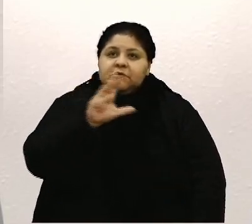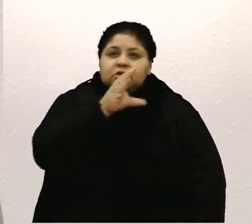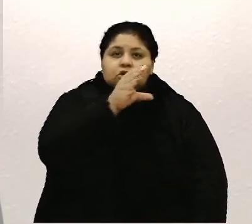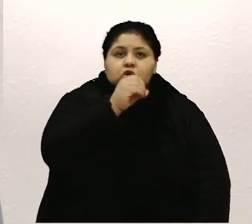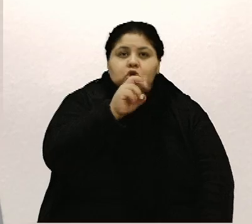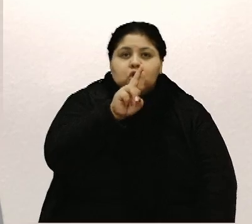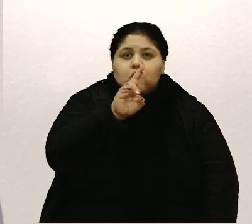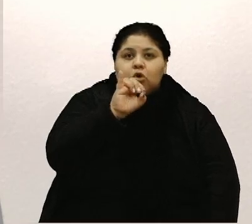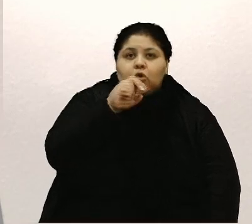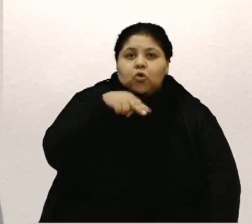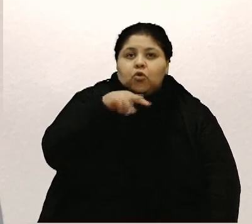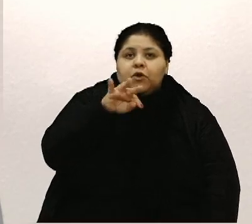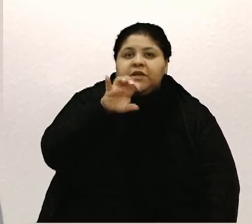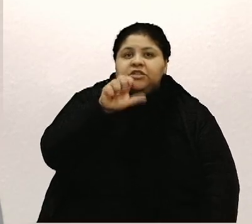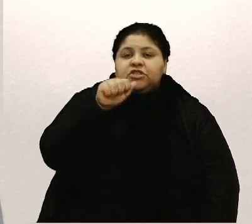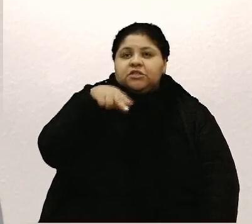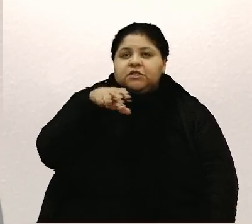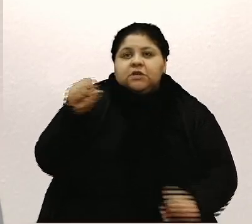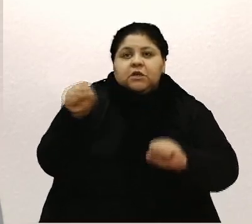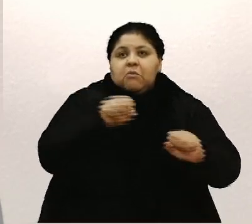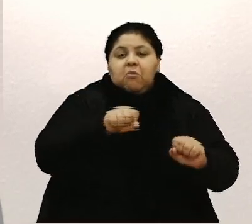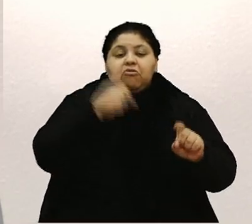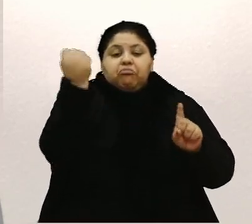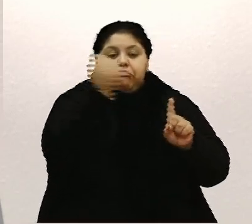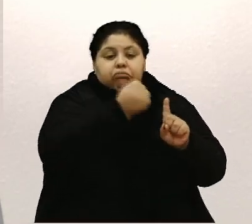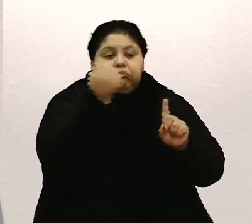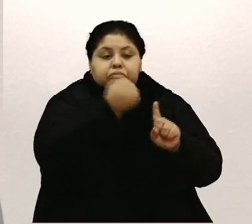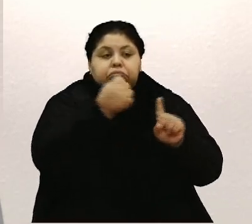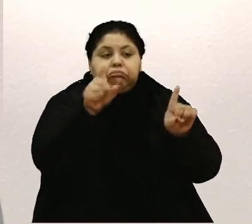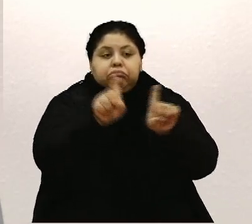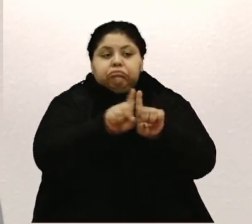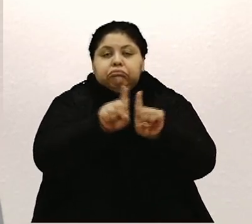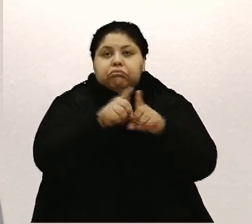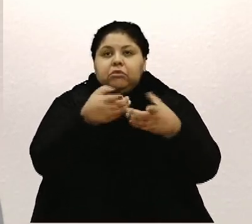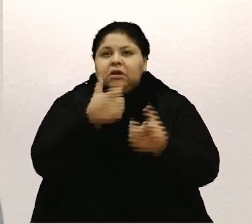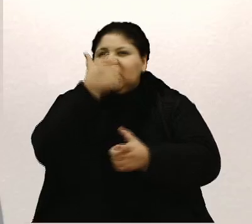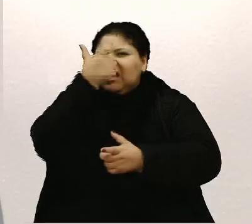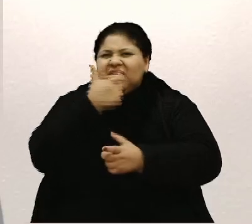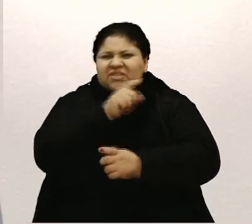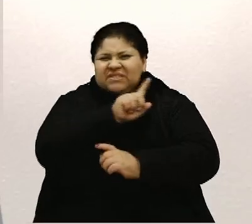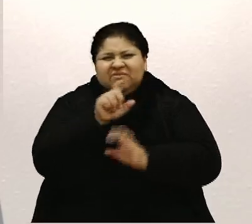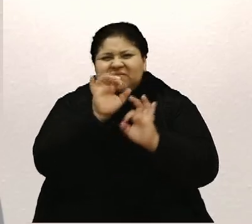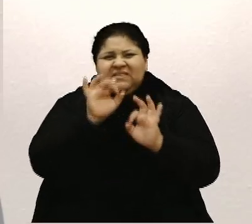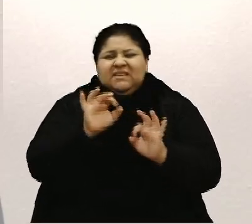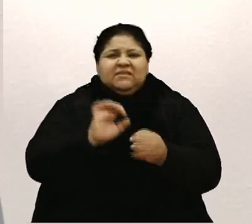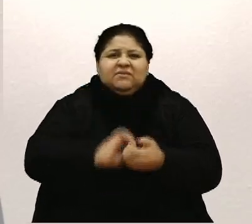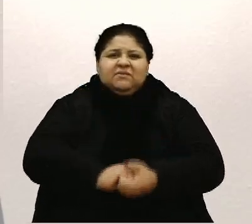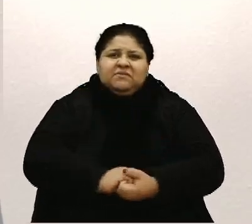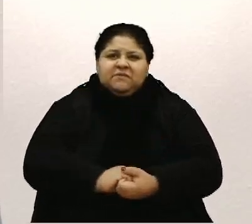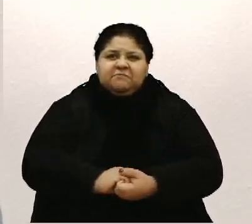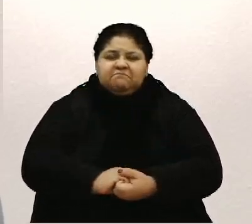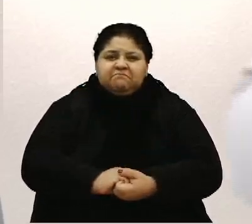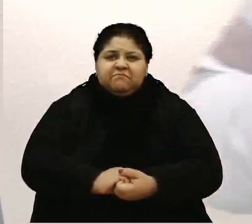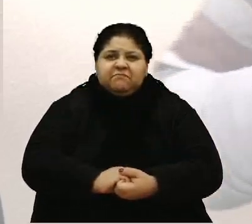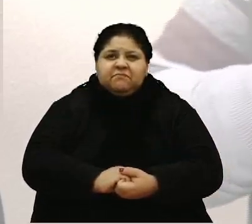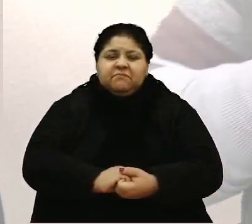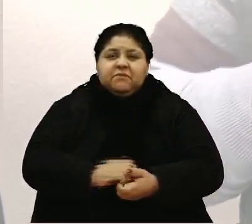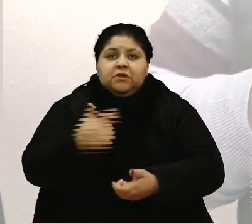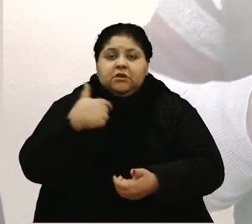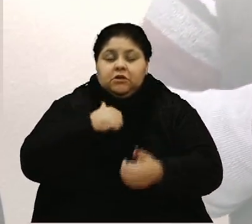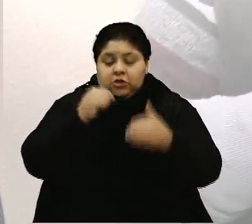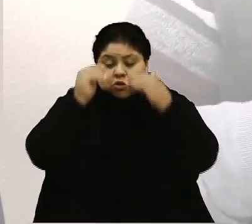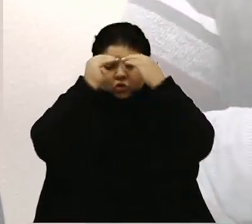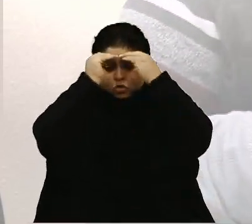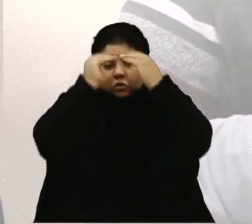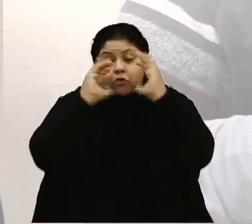pode ser espancada. Acho que não fica bem, né? Acho que não. Eu respeito